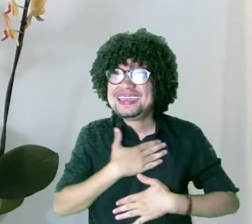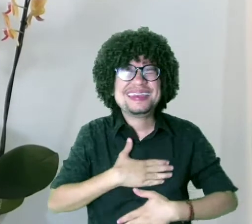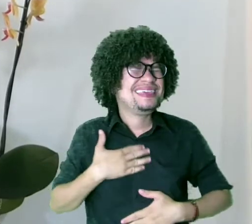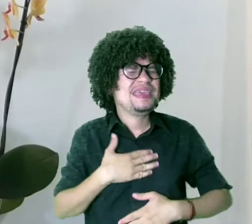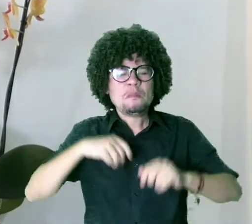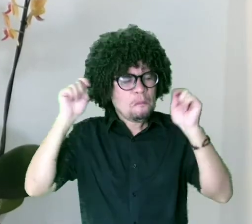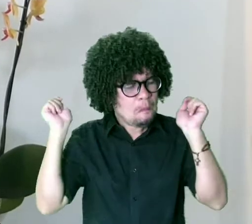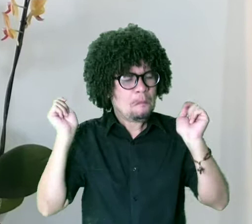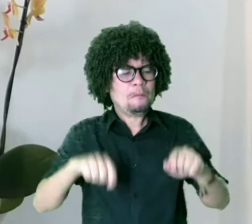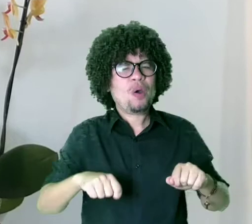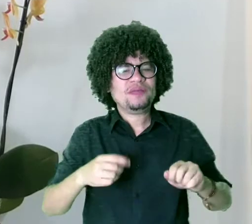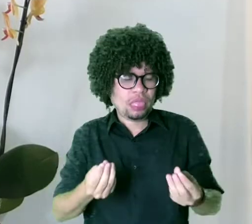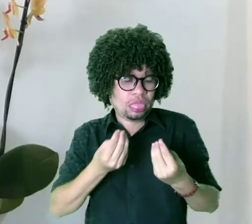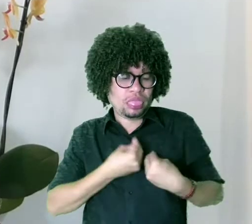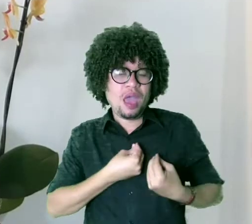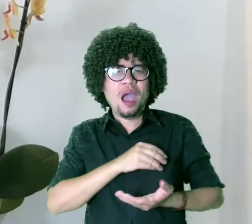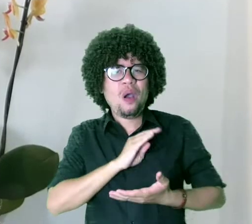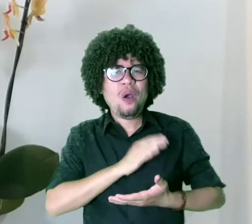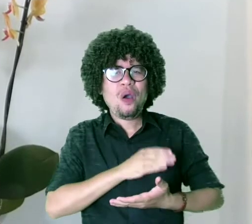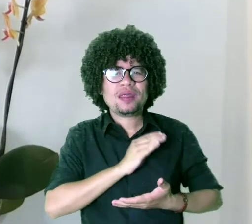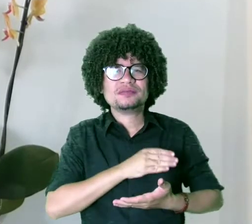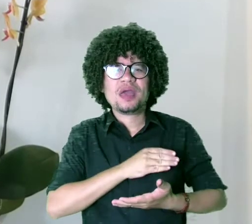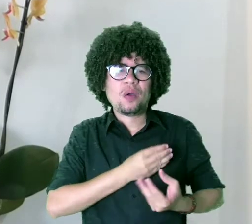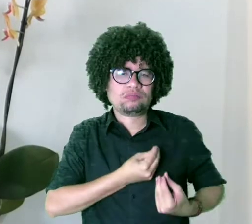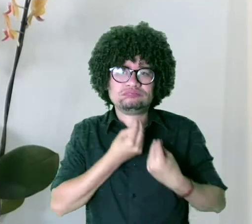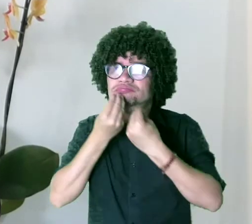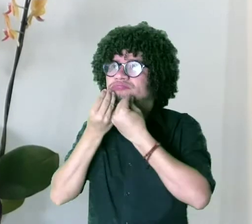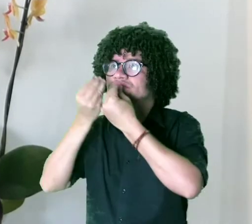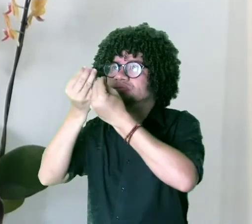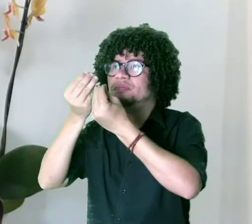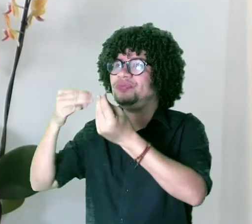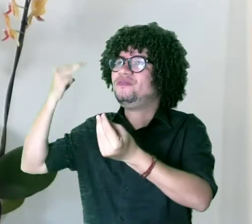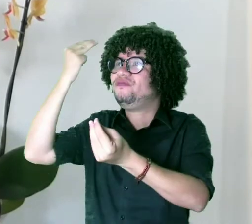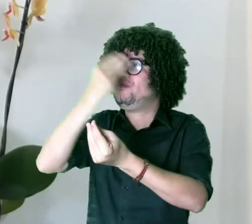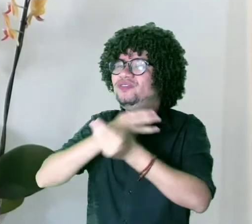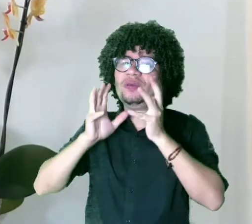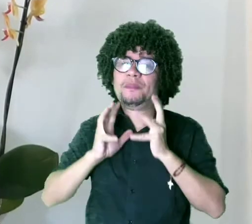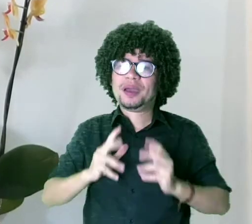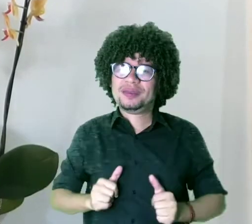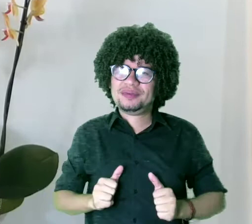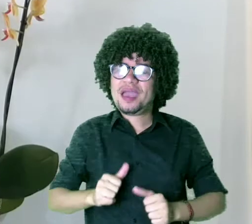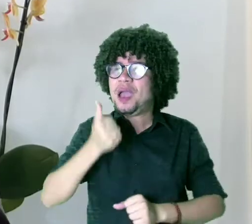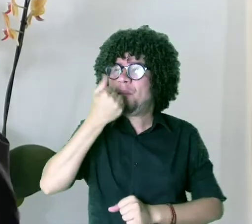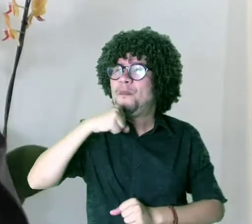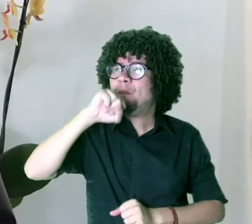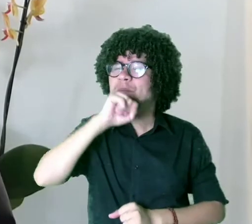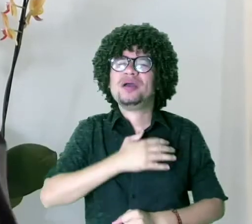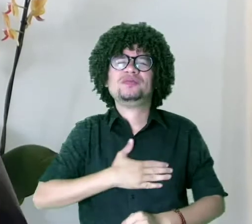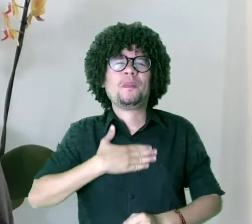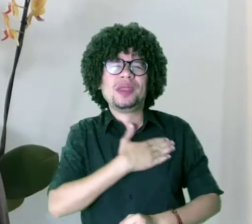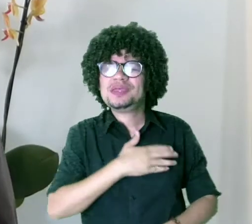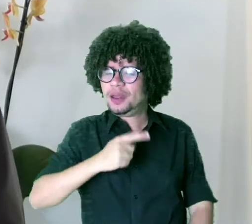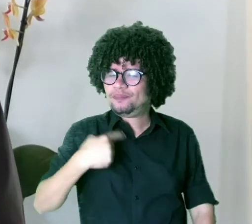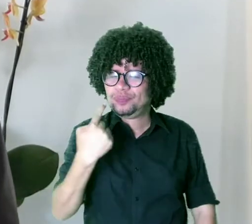no coração da Santa Virgem, Mãe dos Prazeres, nossa padroeira, é de lutar